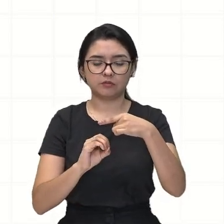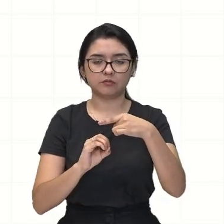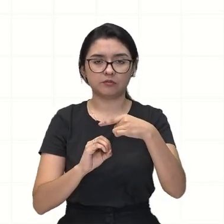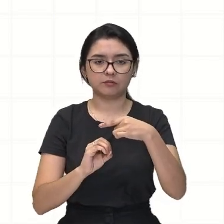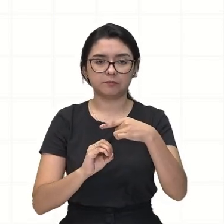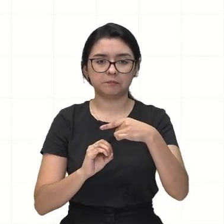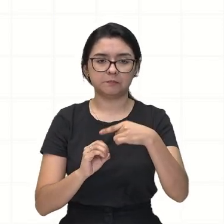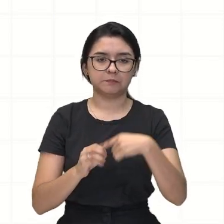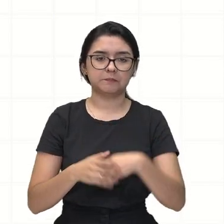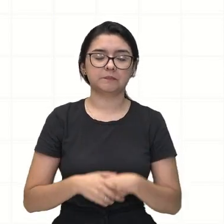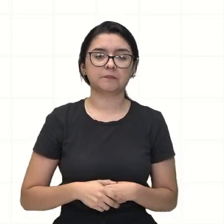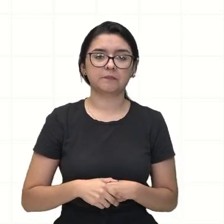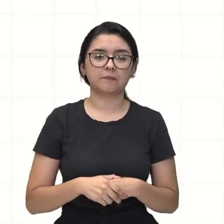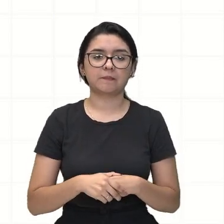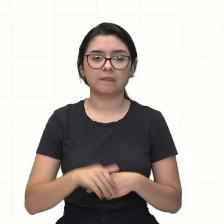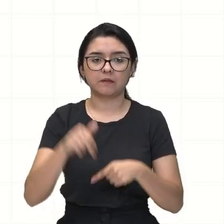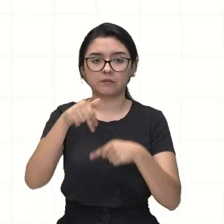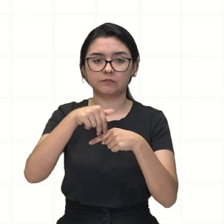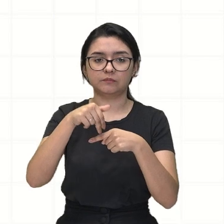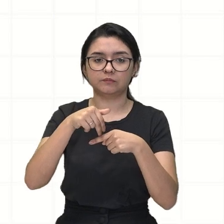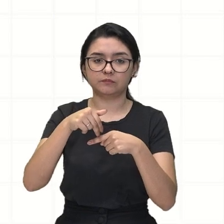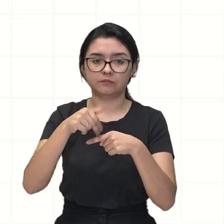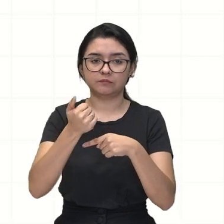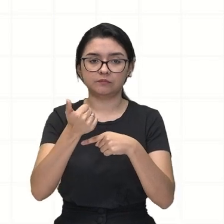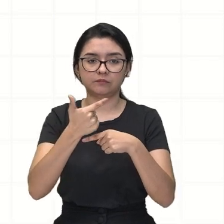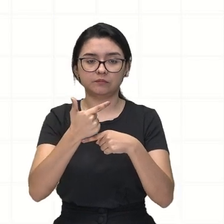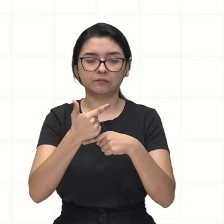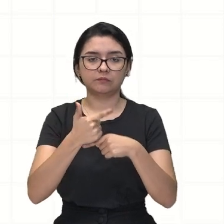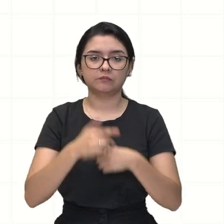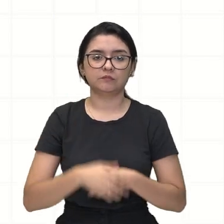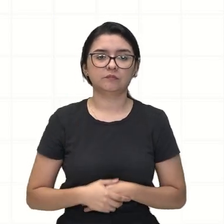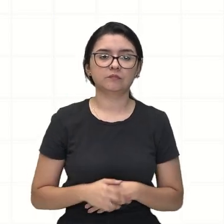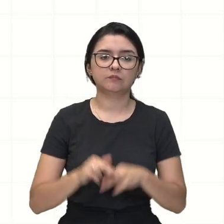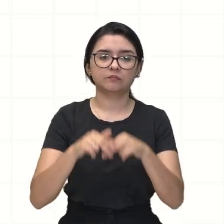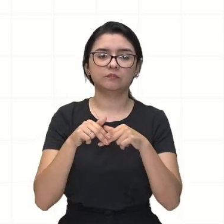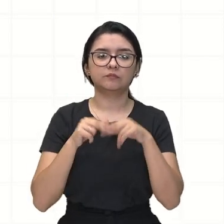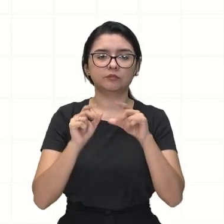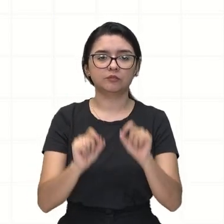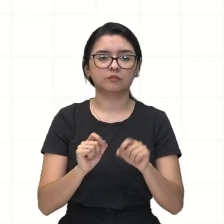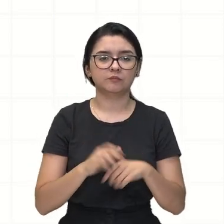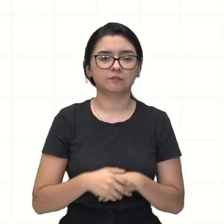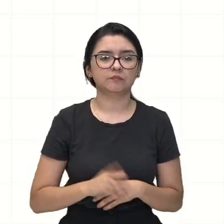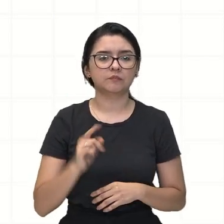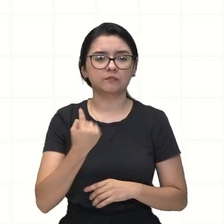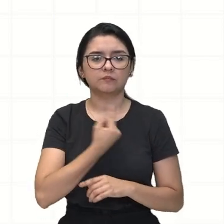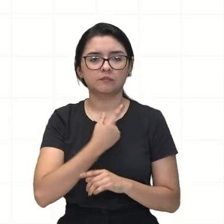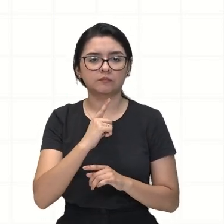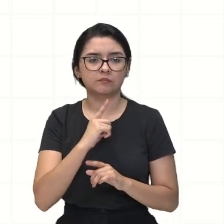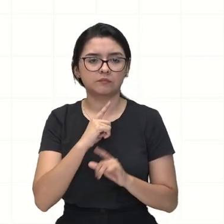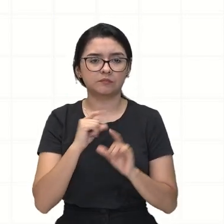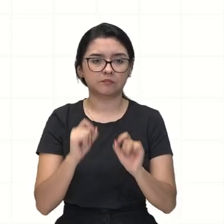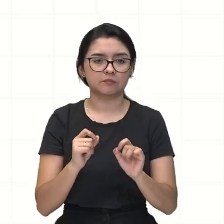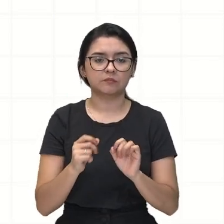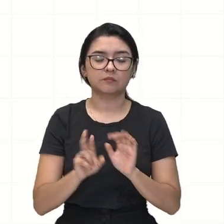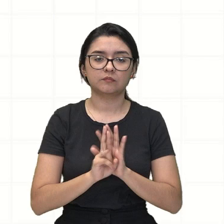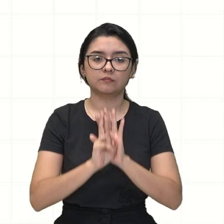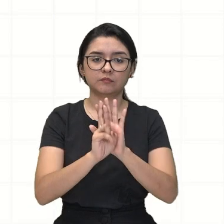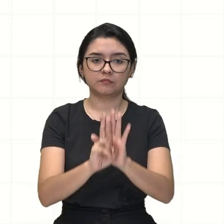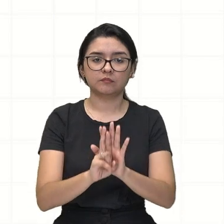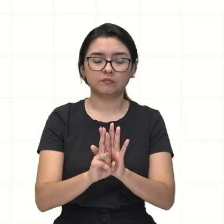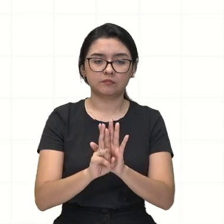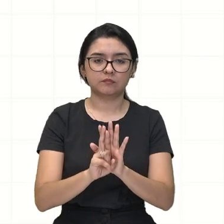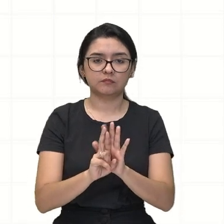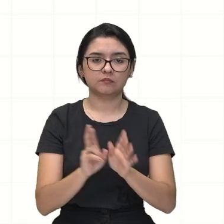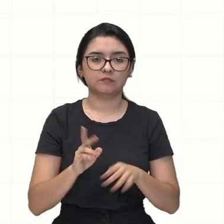comigo, e o número 12, ele é o numerador. Por isso, meus queridos alunos, que nós temos aqui a representação dessa